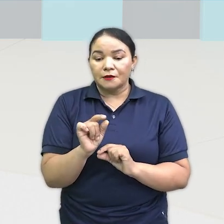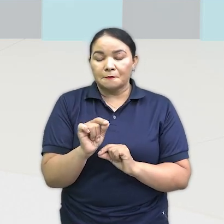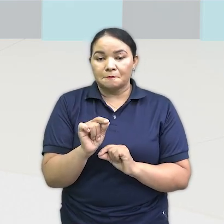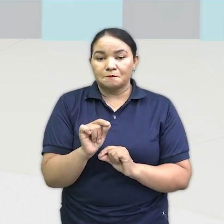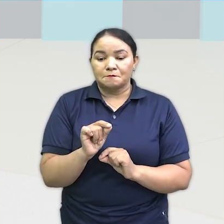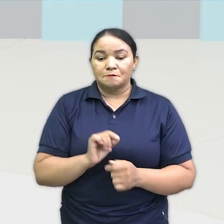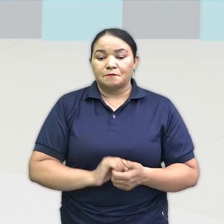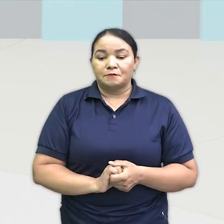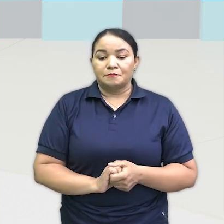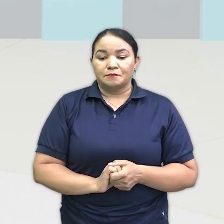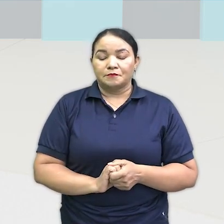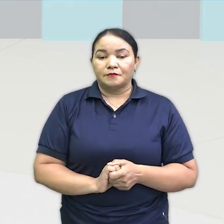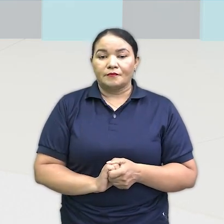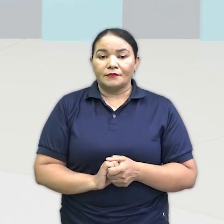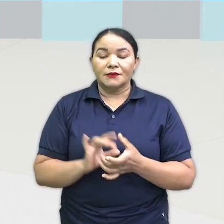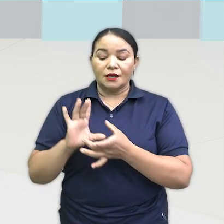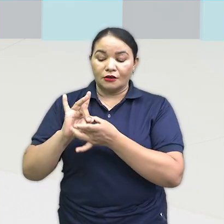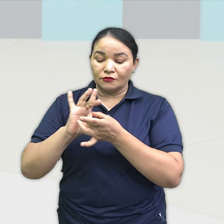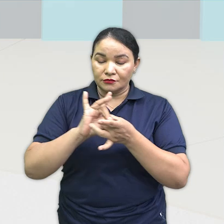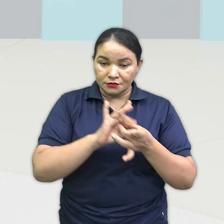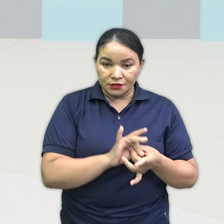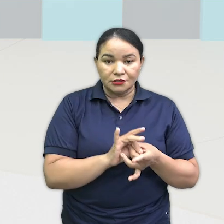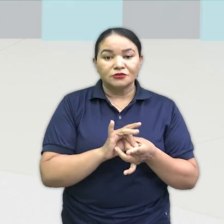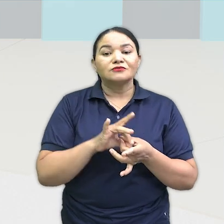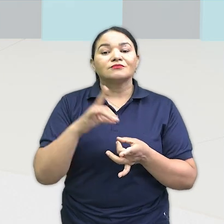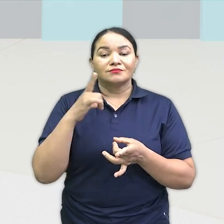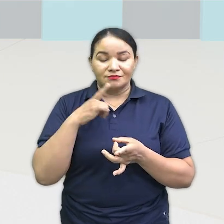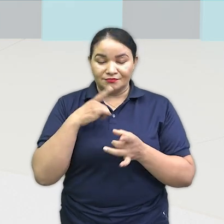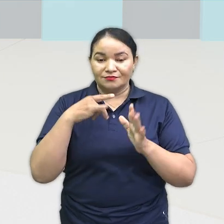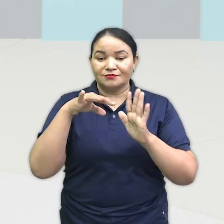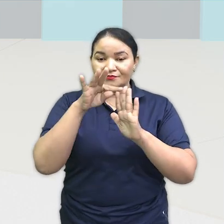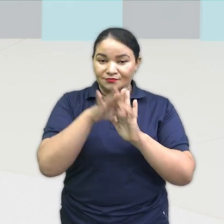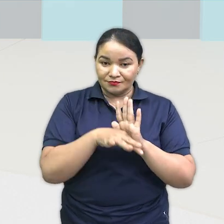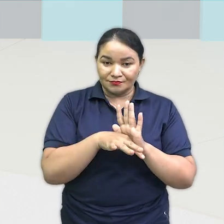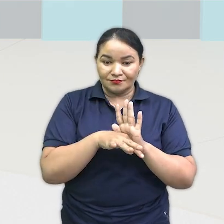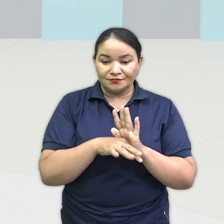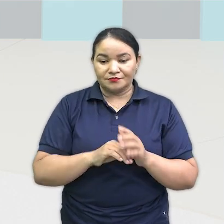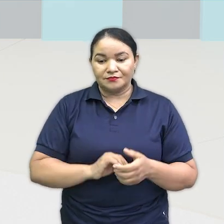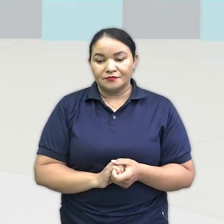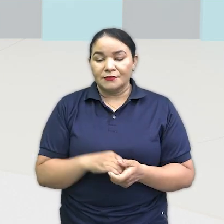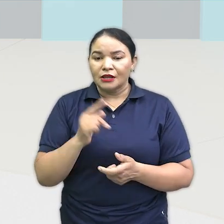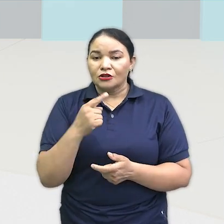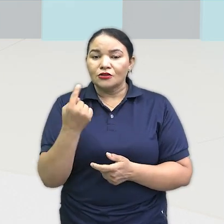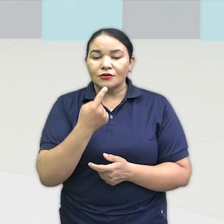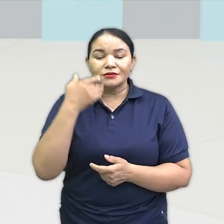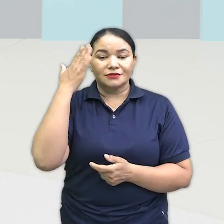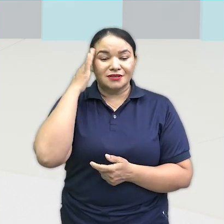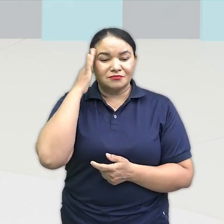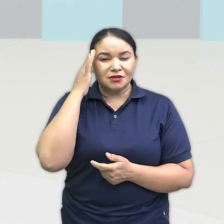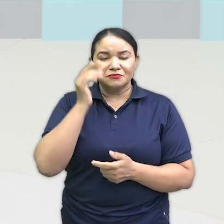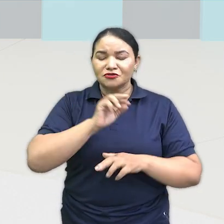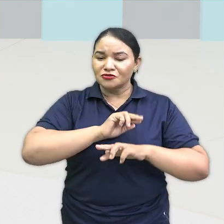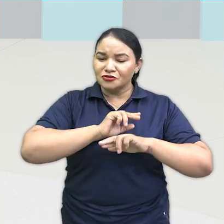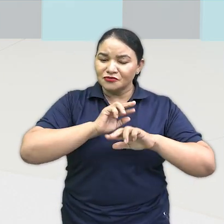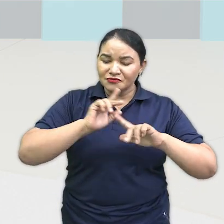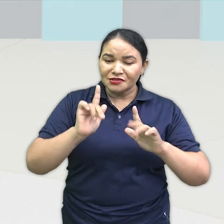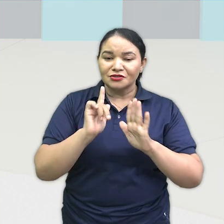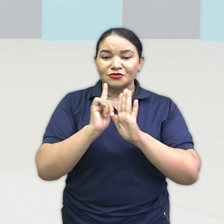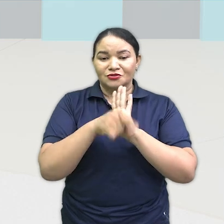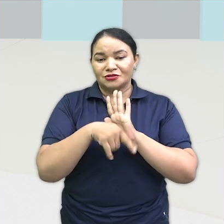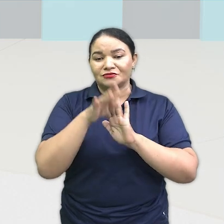para cada contexto existe um texto. E nós sabemos que existem muitos gêneros